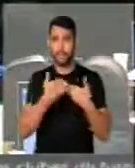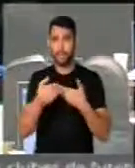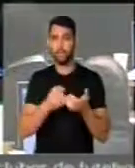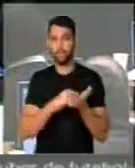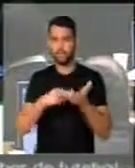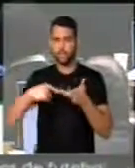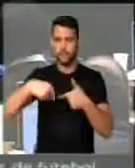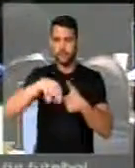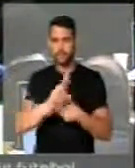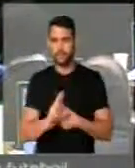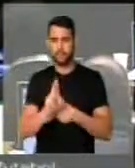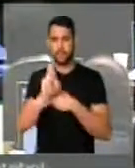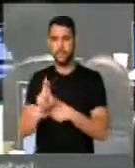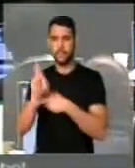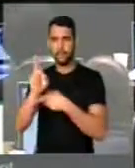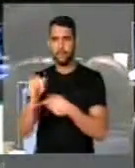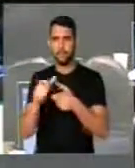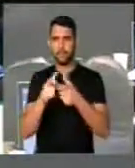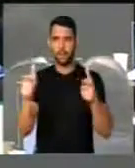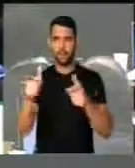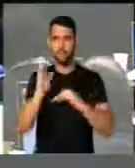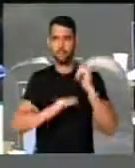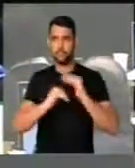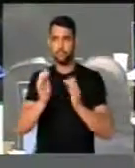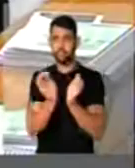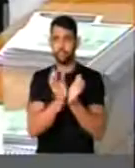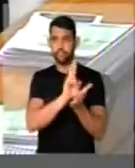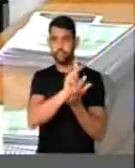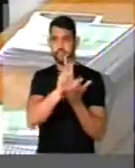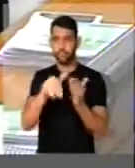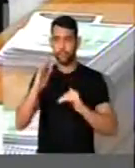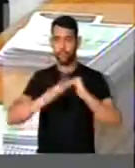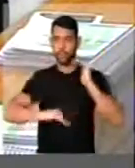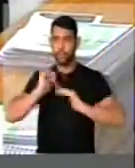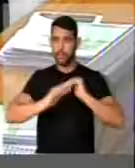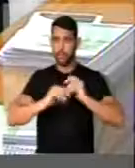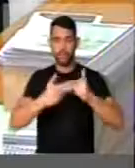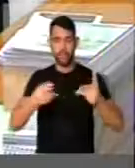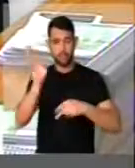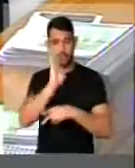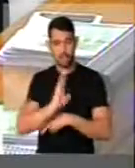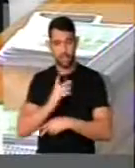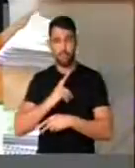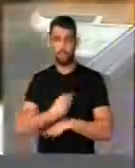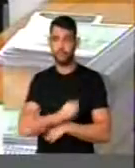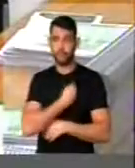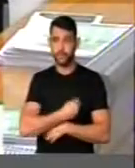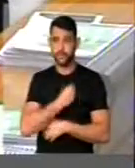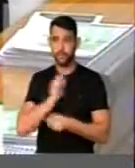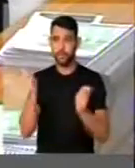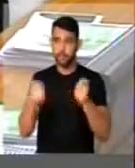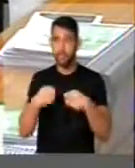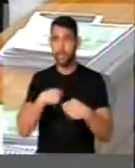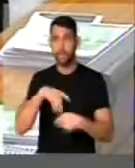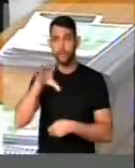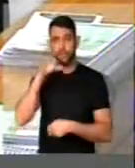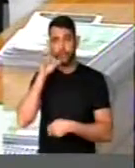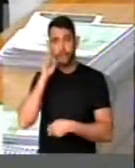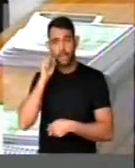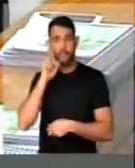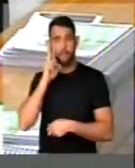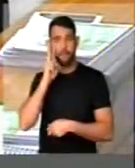centenas de representantes da grande maioria das atividades produtivas desse país, como tiveram a possibilidade de ouvir